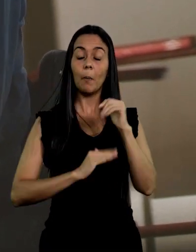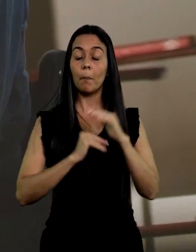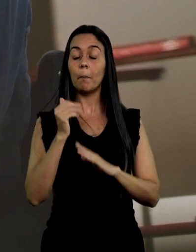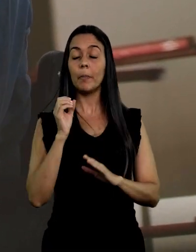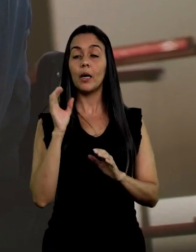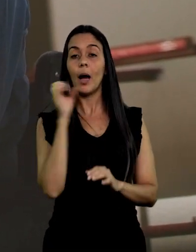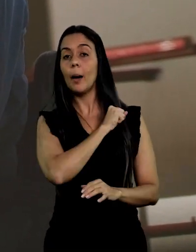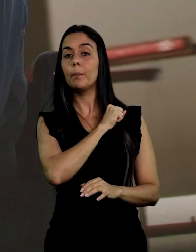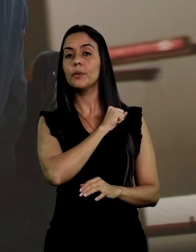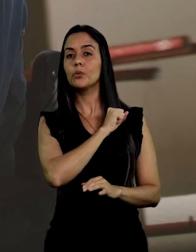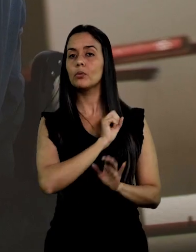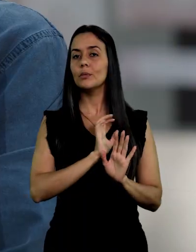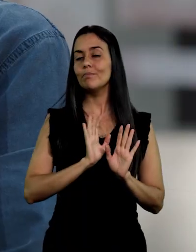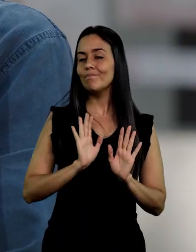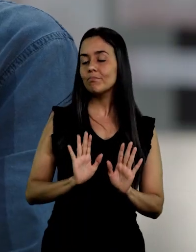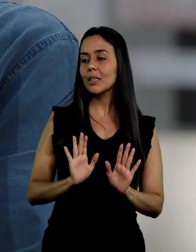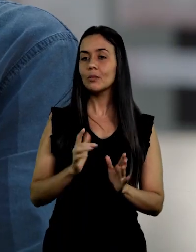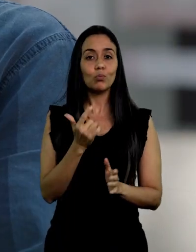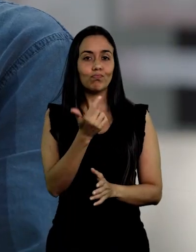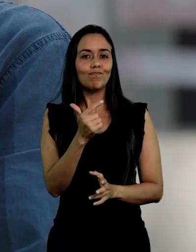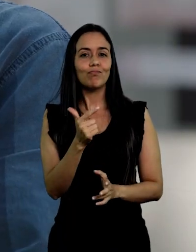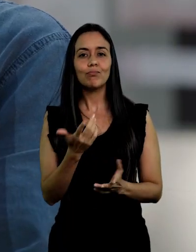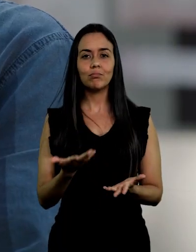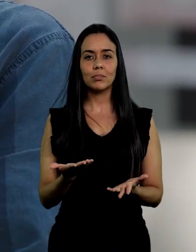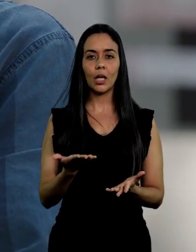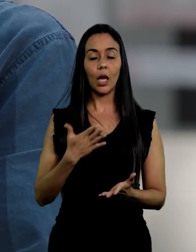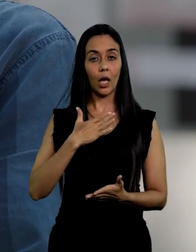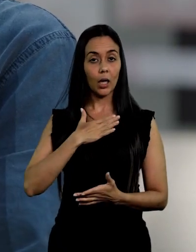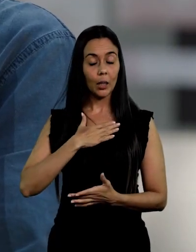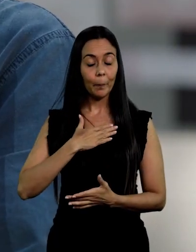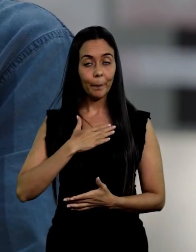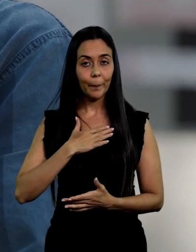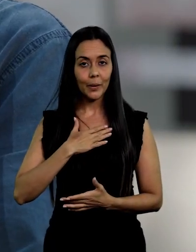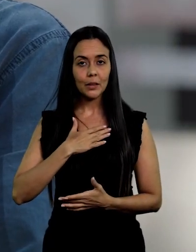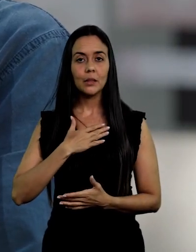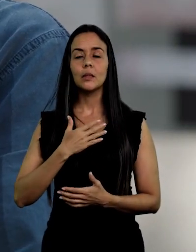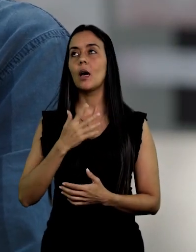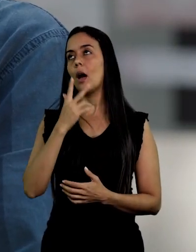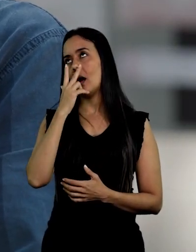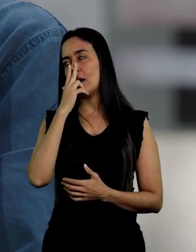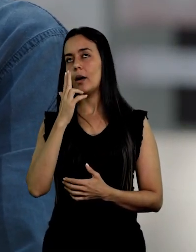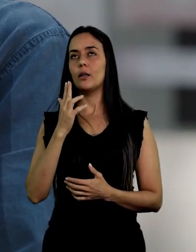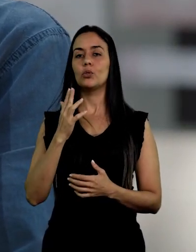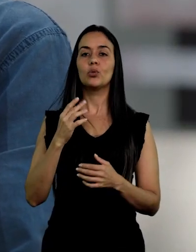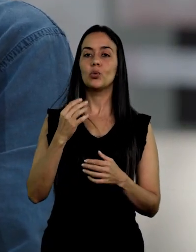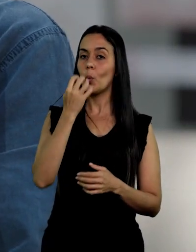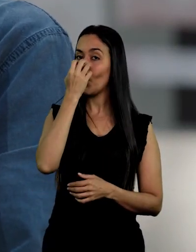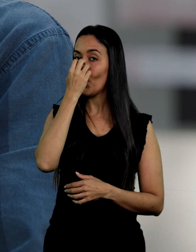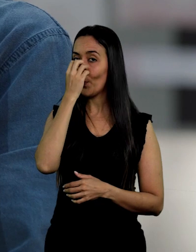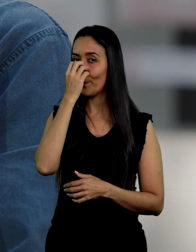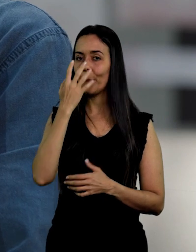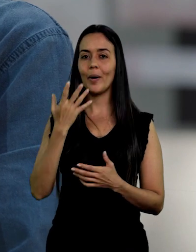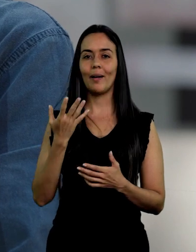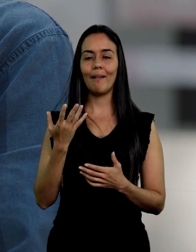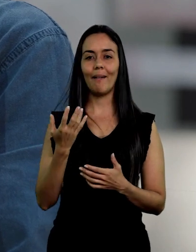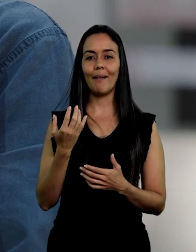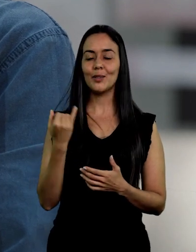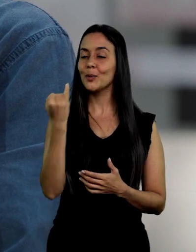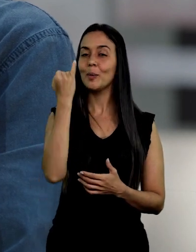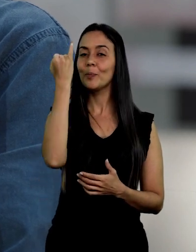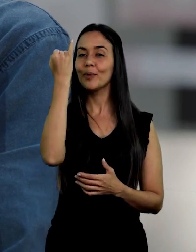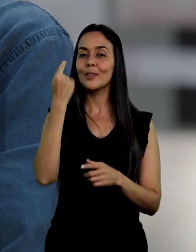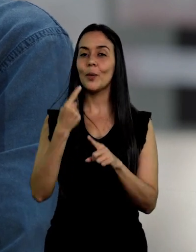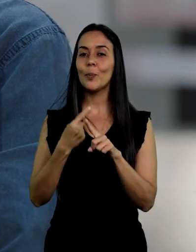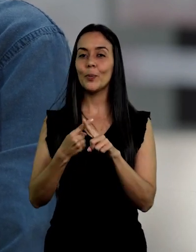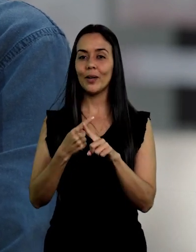tinha que ser, né? Mas não é. Para mim, assim, o distintivo essencial do palhaço é justamente o